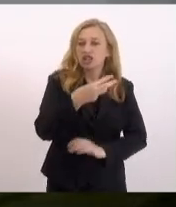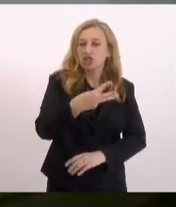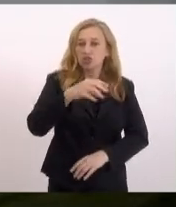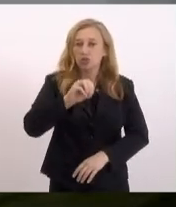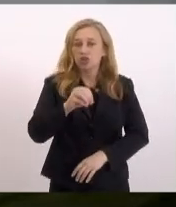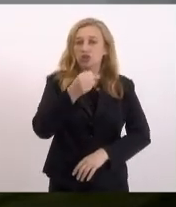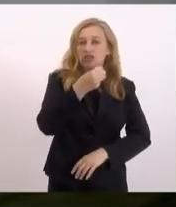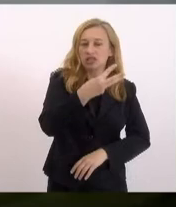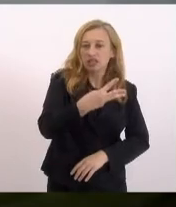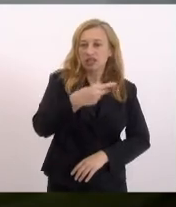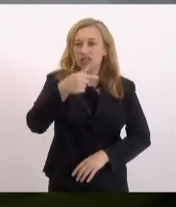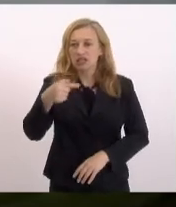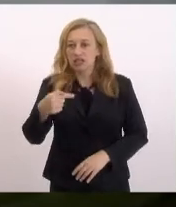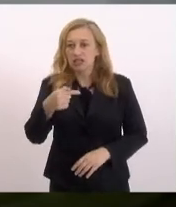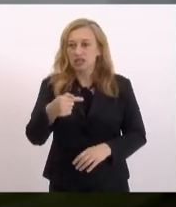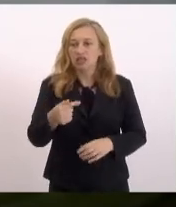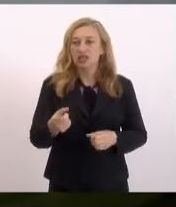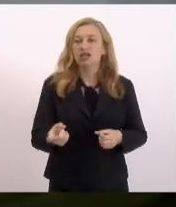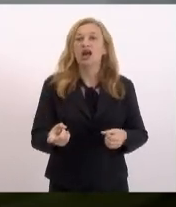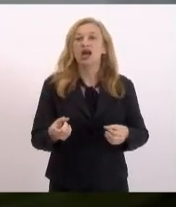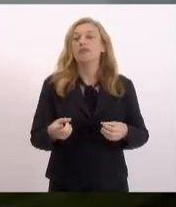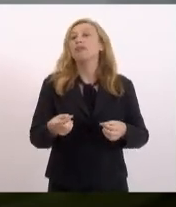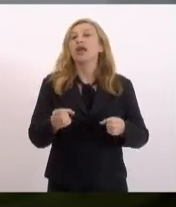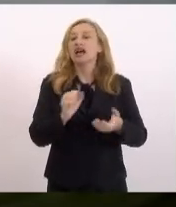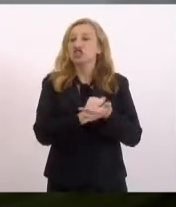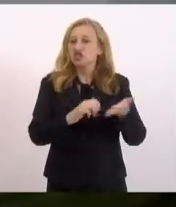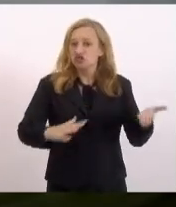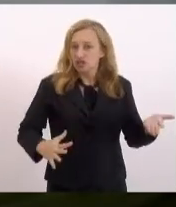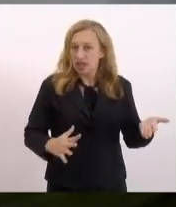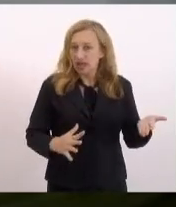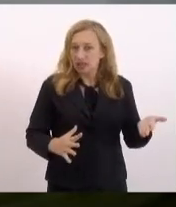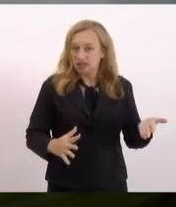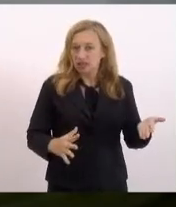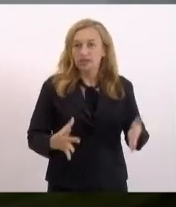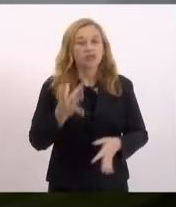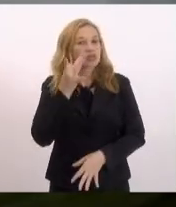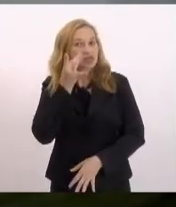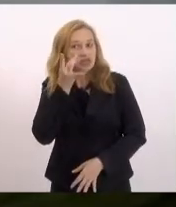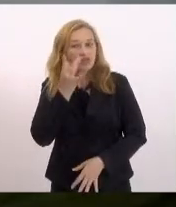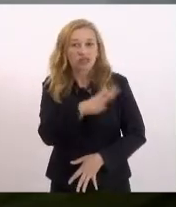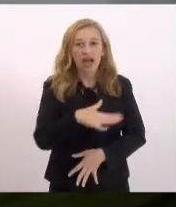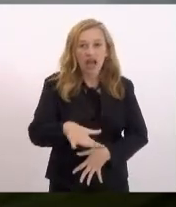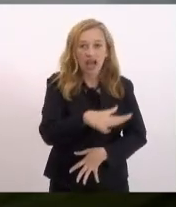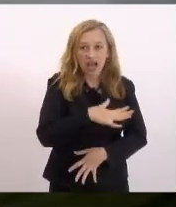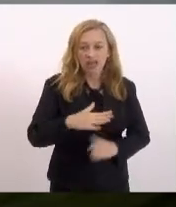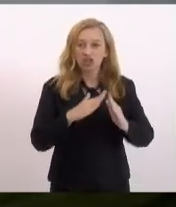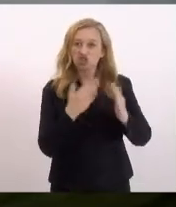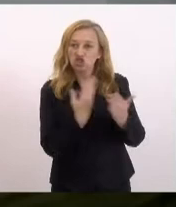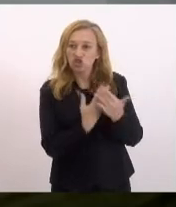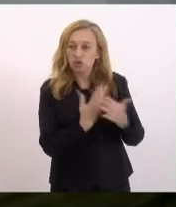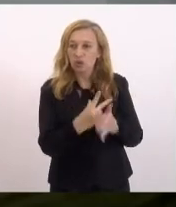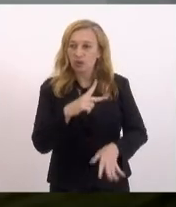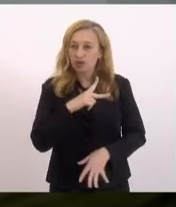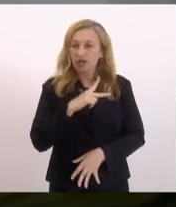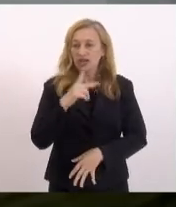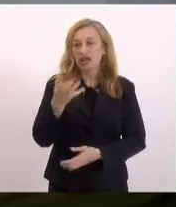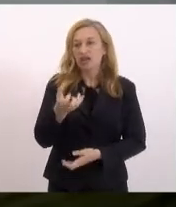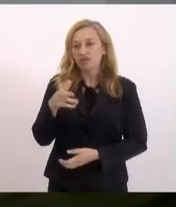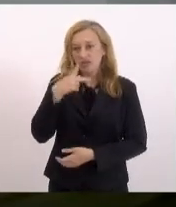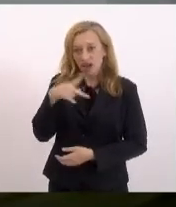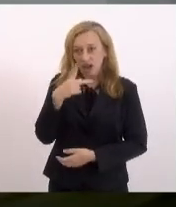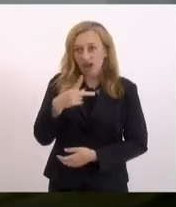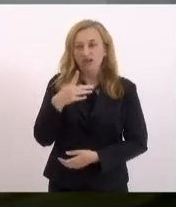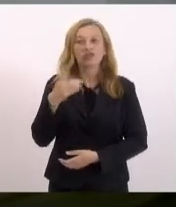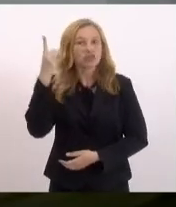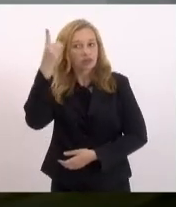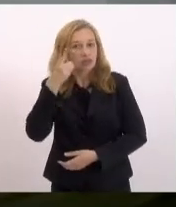regulamenta as atividades presenciais na rede particular, eu quero saudar o deputado